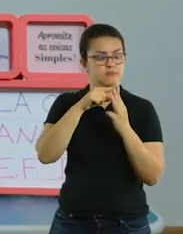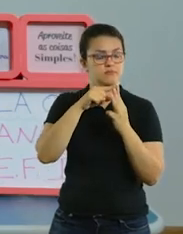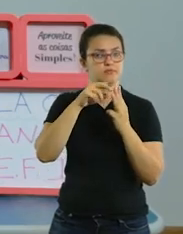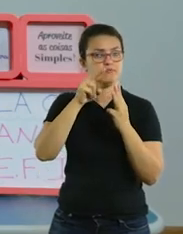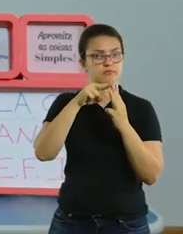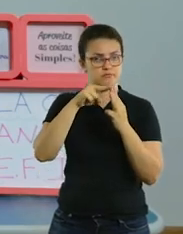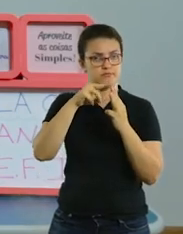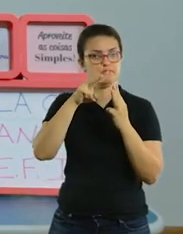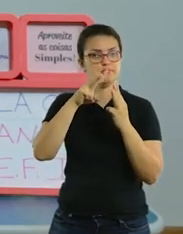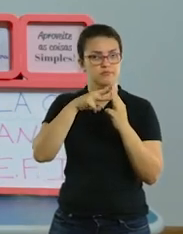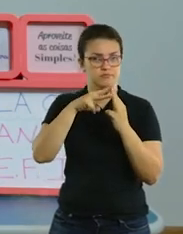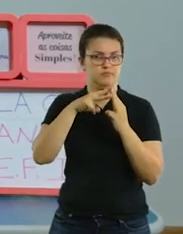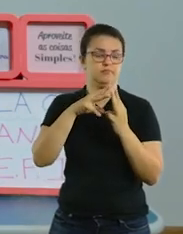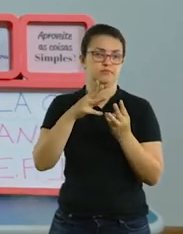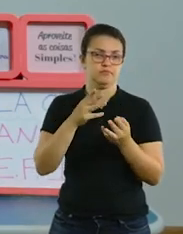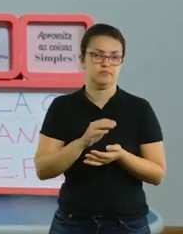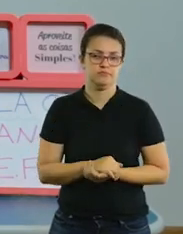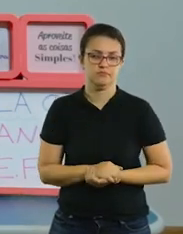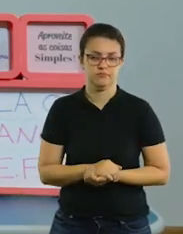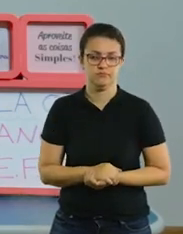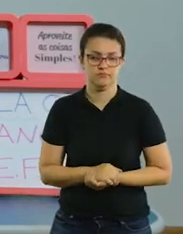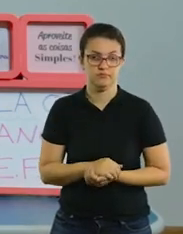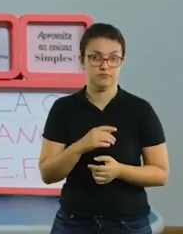uma com a dezena e outra com a unidade.